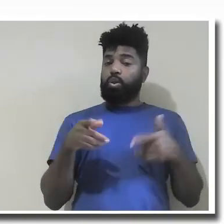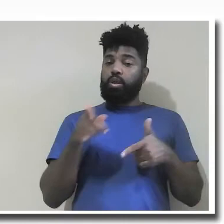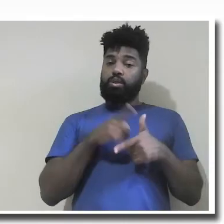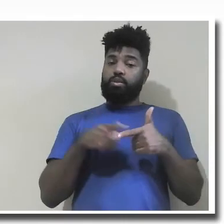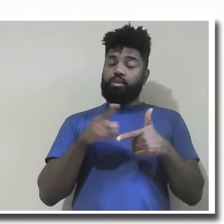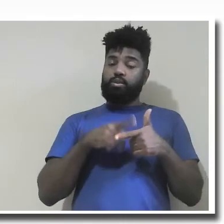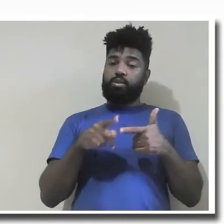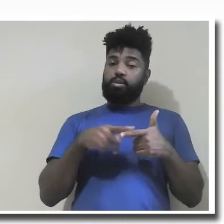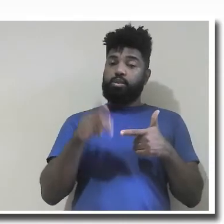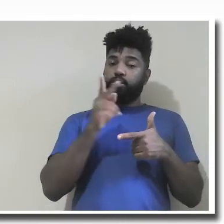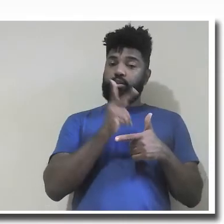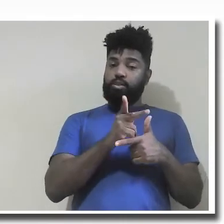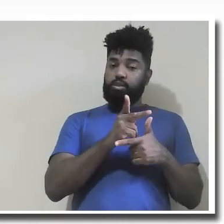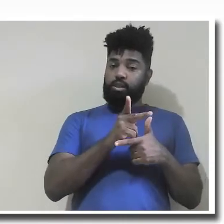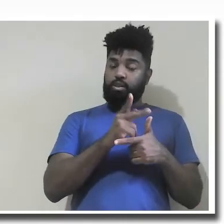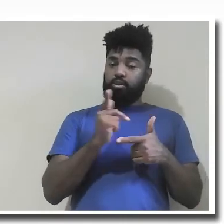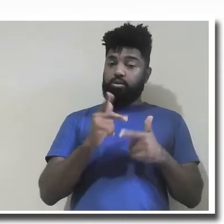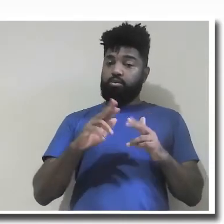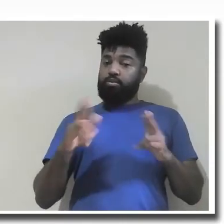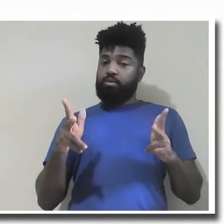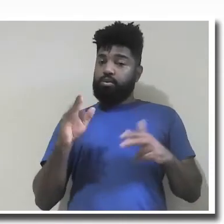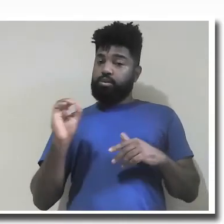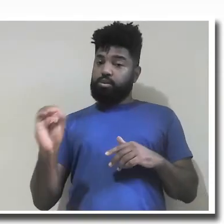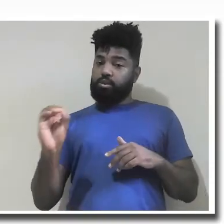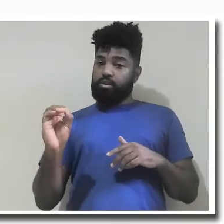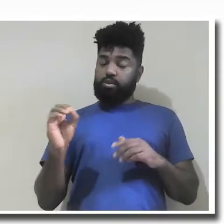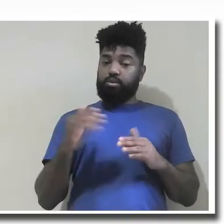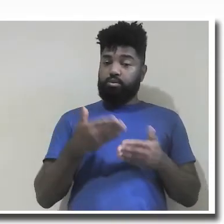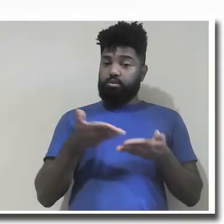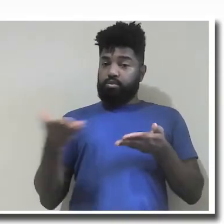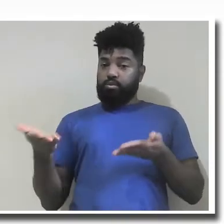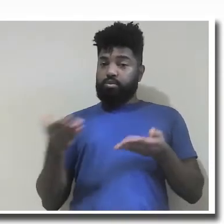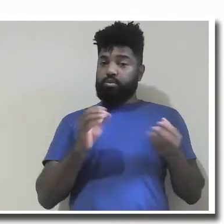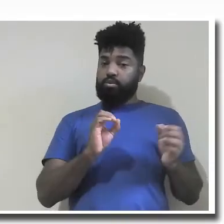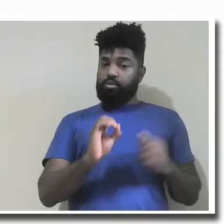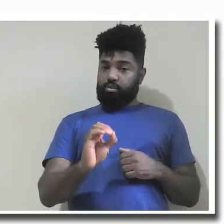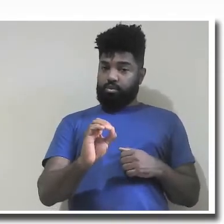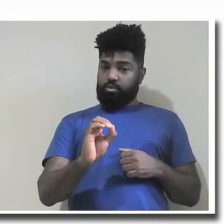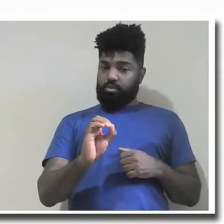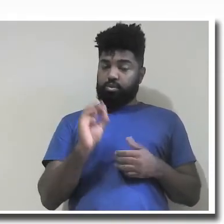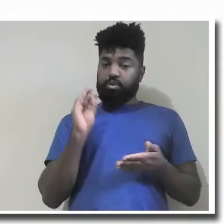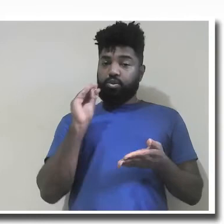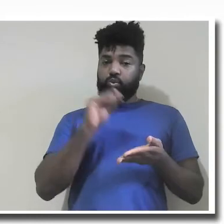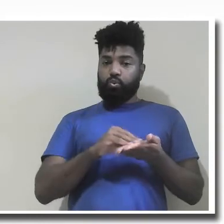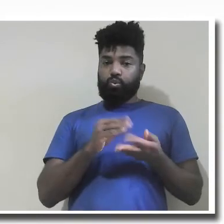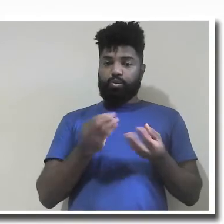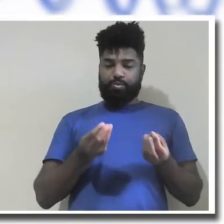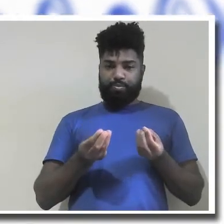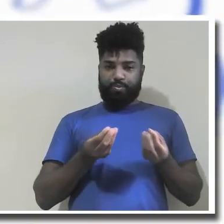K diferente de 0 por 0, aplicando